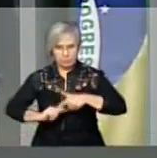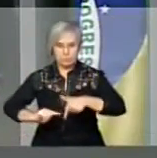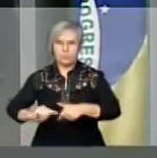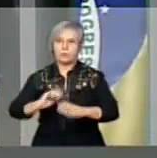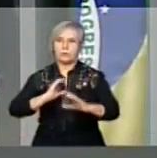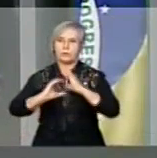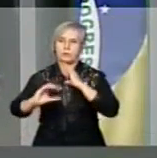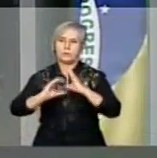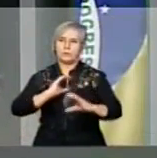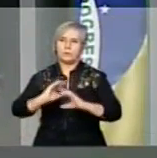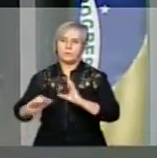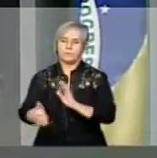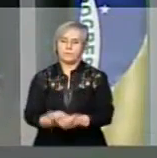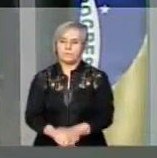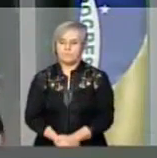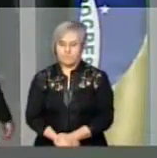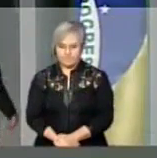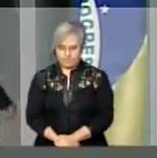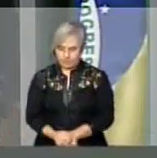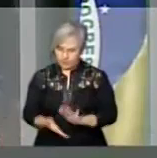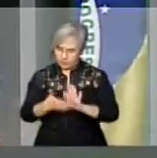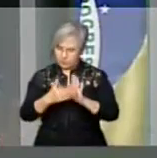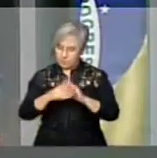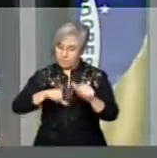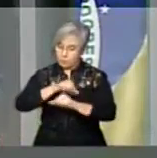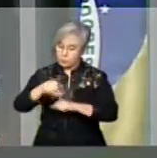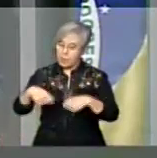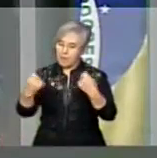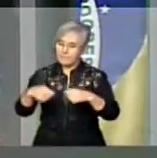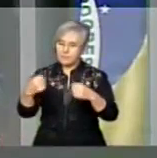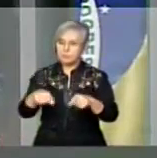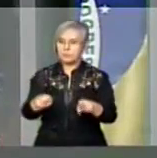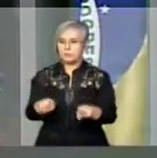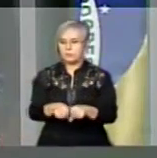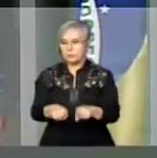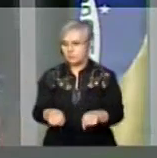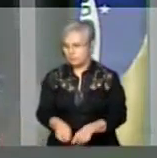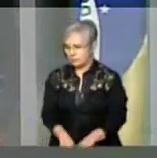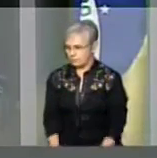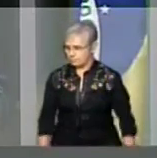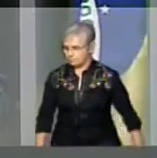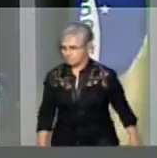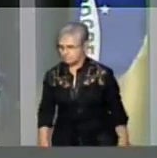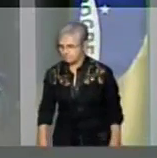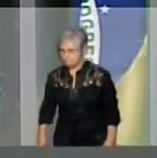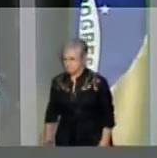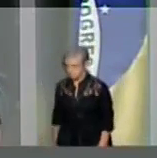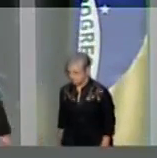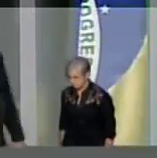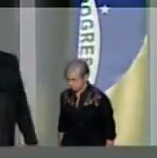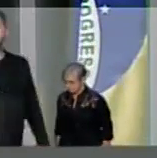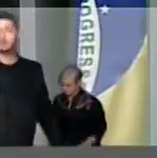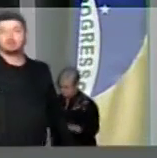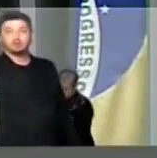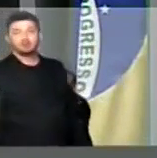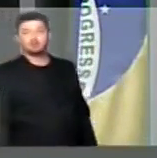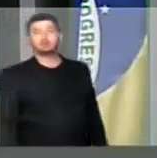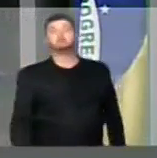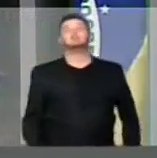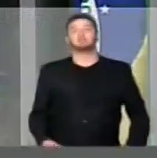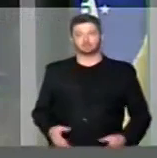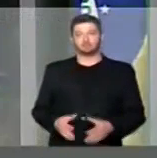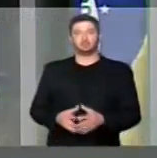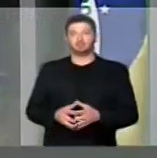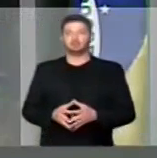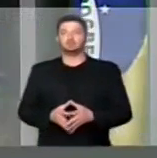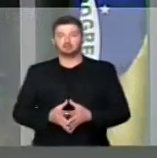A alteração ora proposta faz-se necessária para deixar claro que os veículos poderão escolher e utilizar os 15 minutos tendo por base